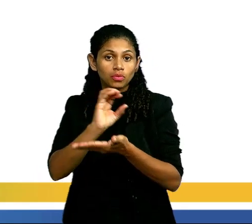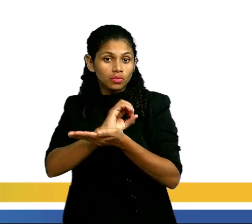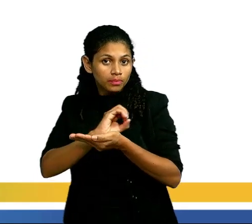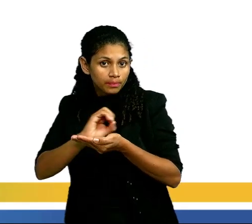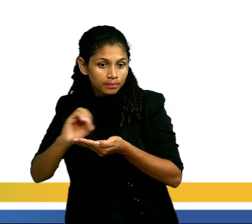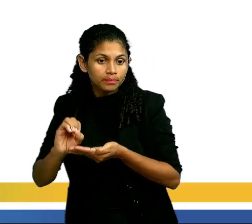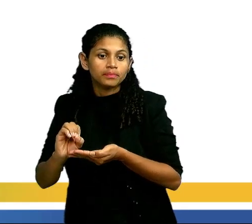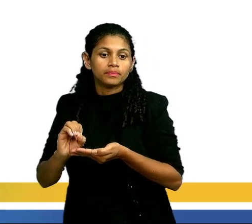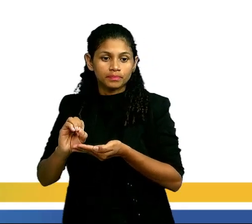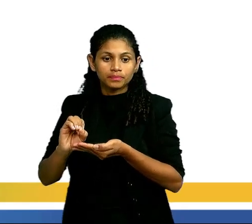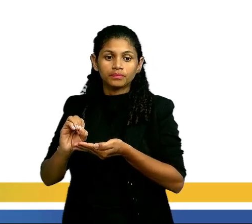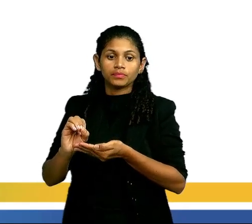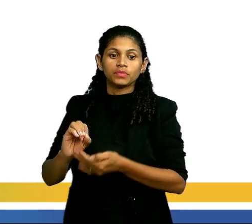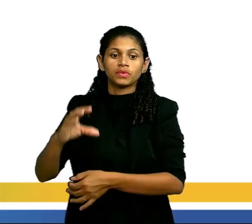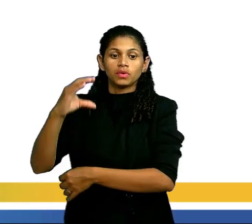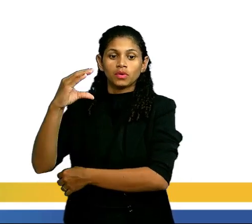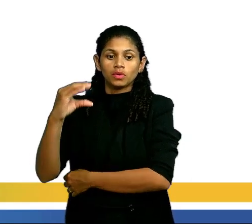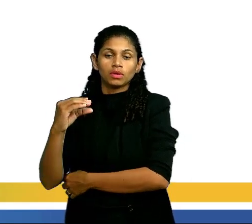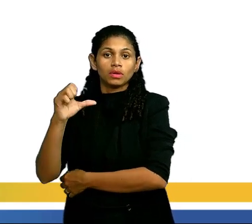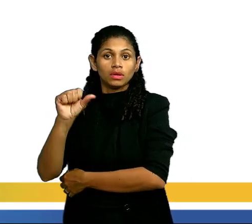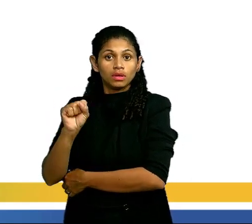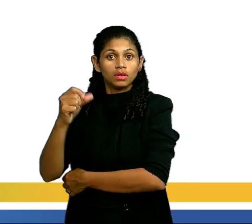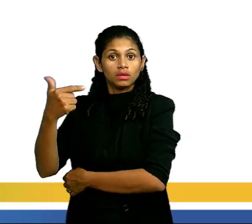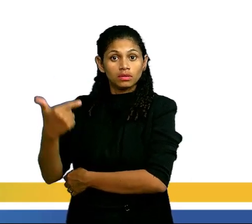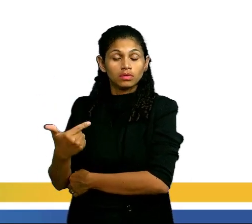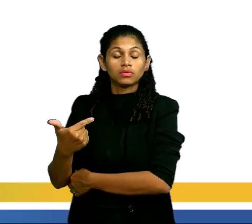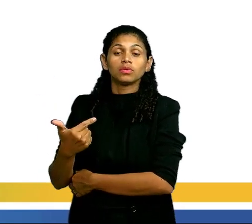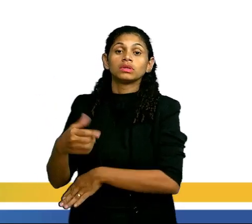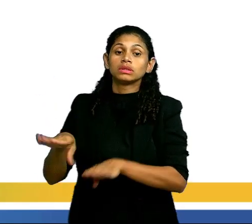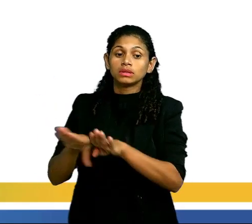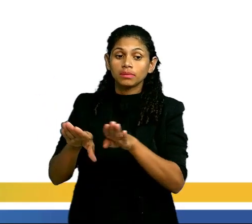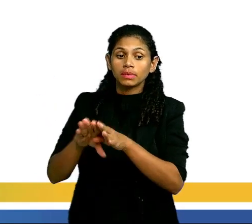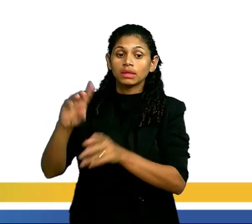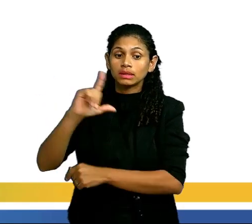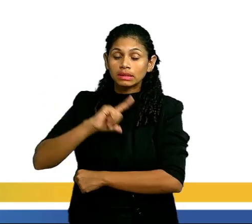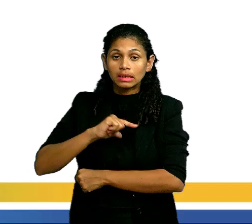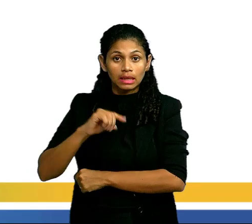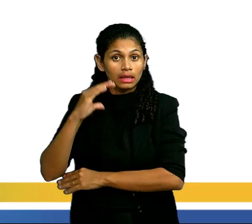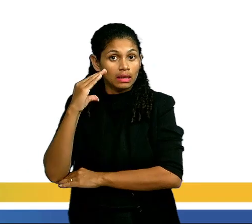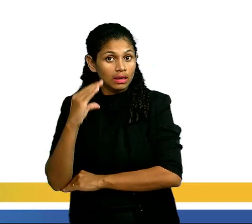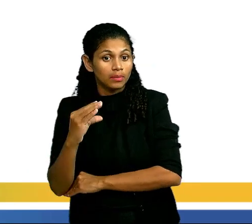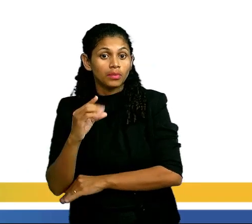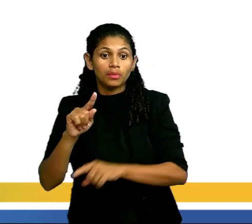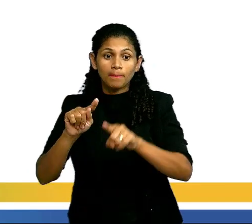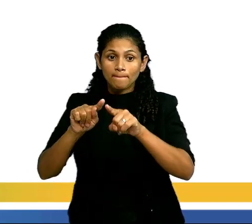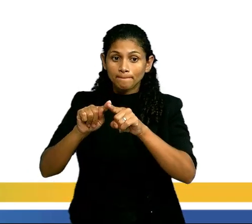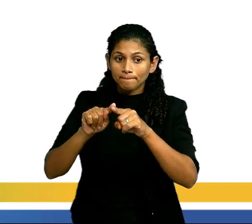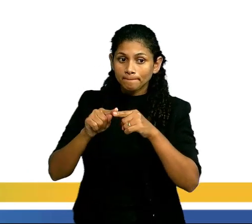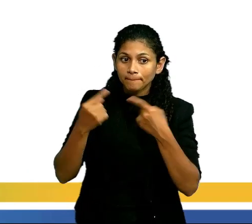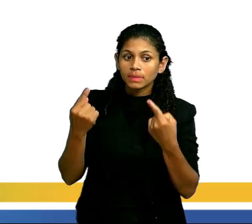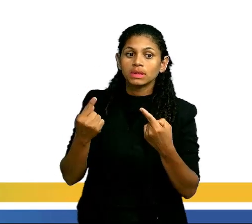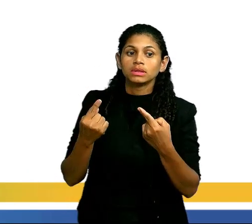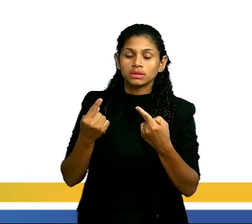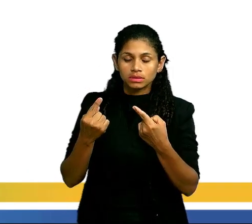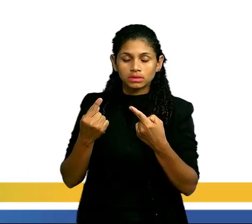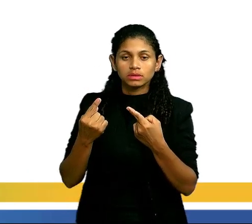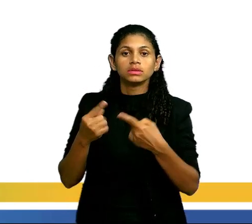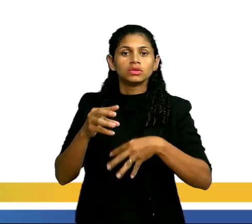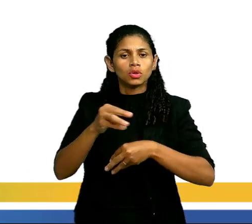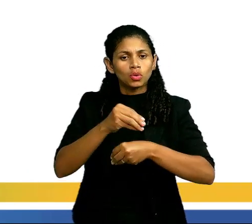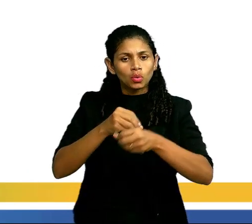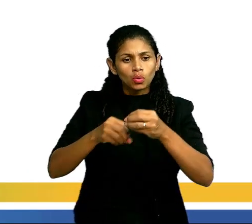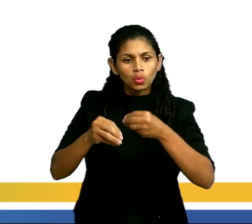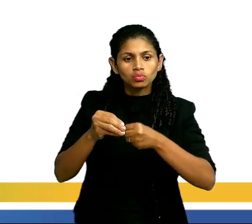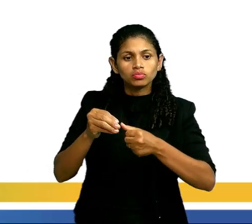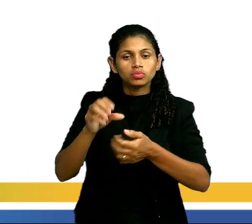sulfeto de carbono, que também tem carbono na sua estrutura, mas é um sal. Então, compostos inorgânicos são